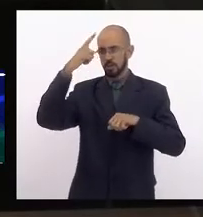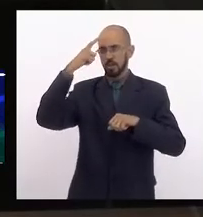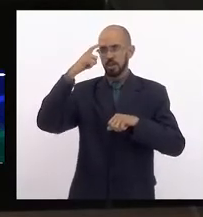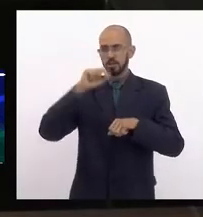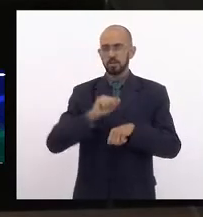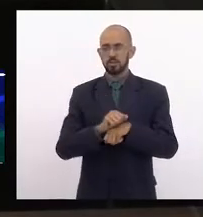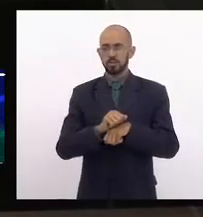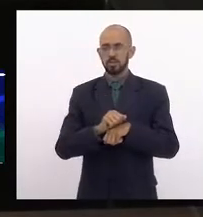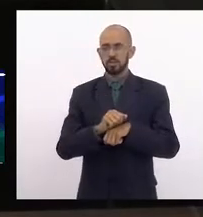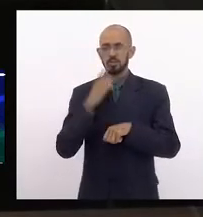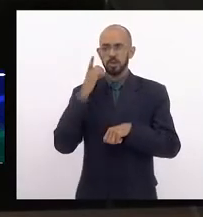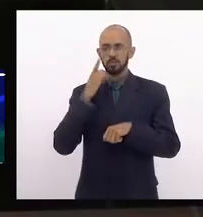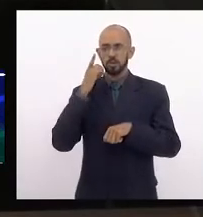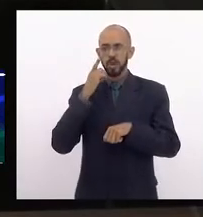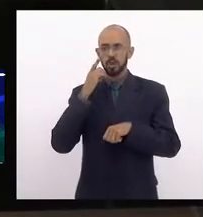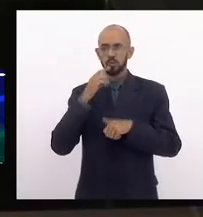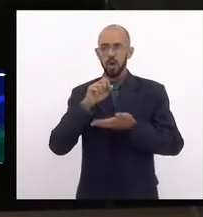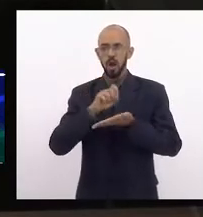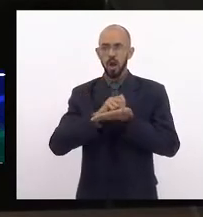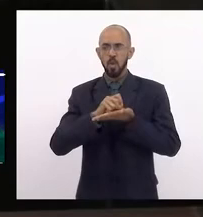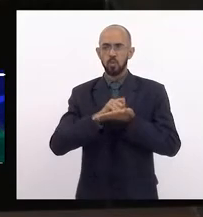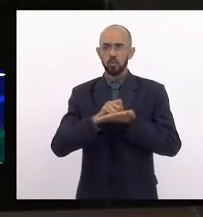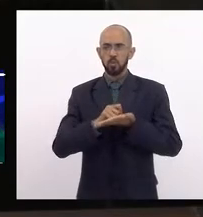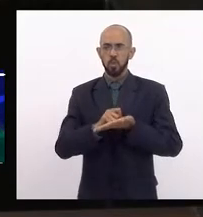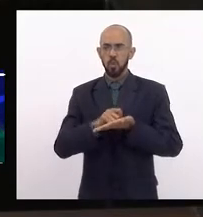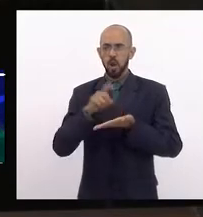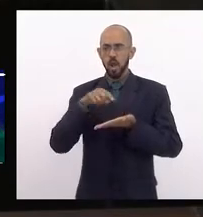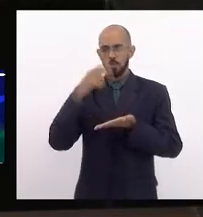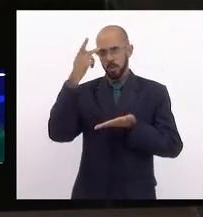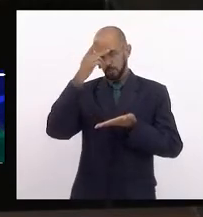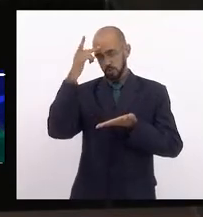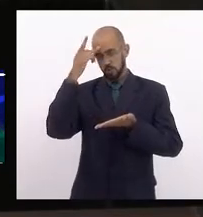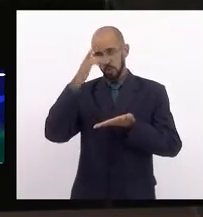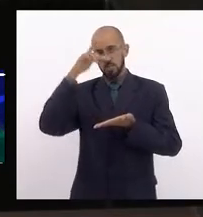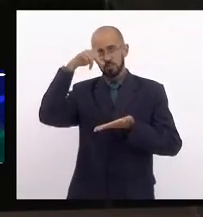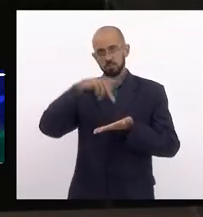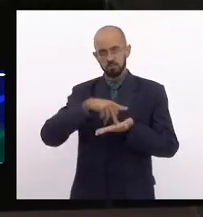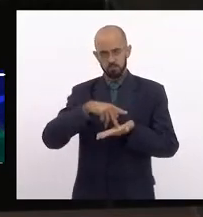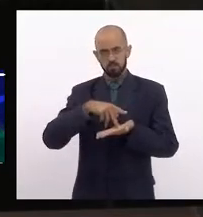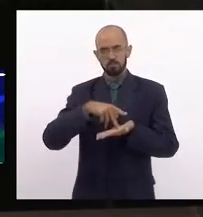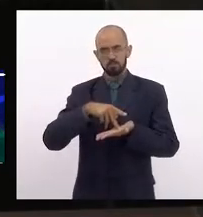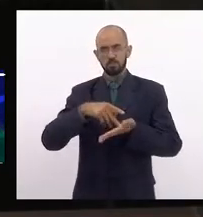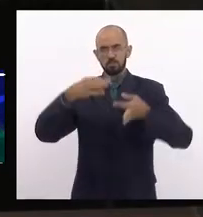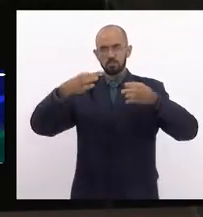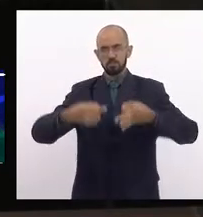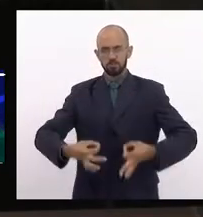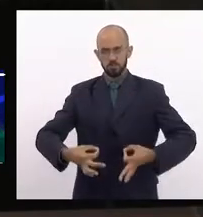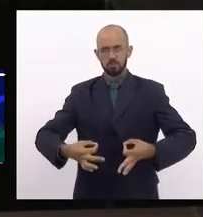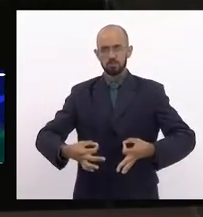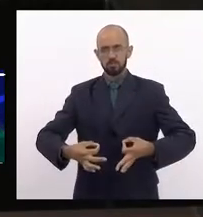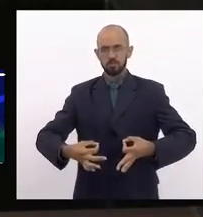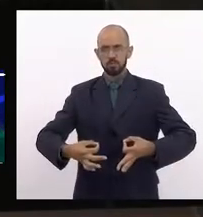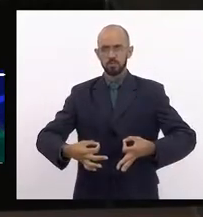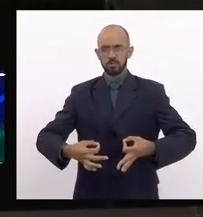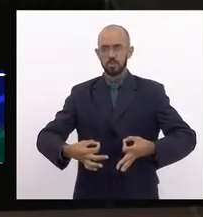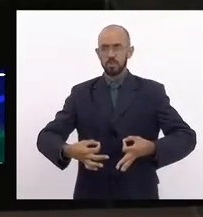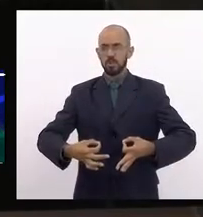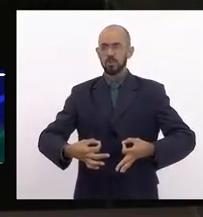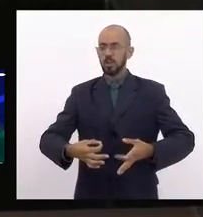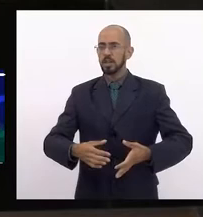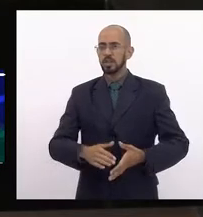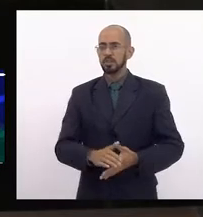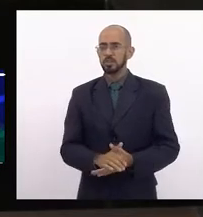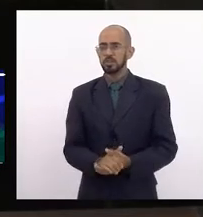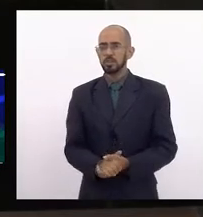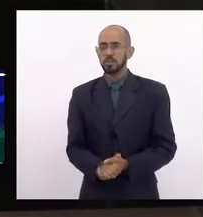deputado autor Ele é uma pessoa honesta hedônia e de ilibada reputação